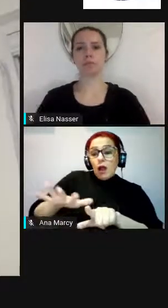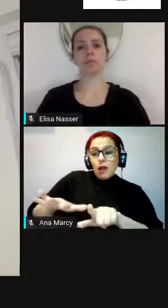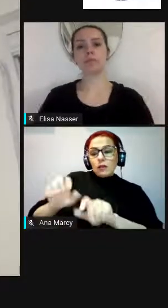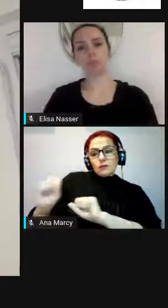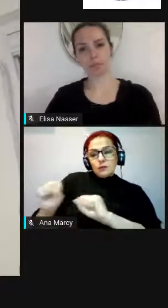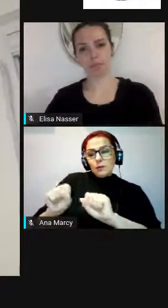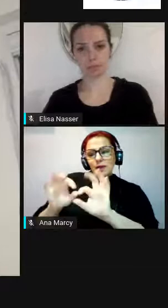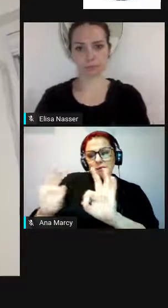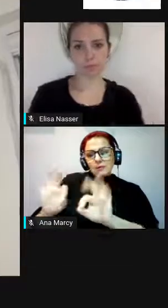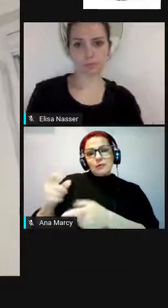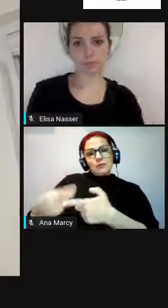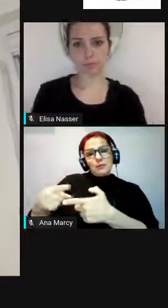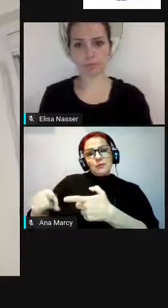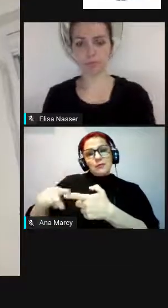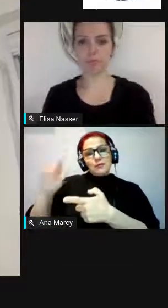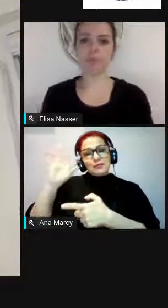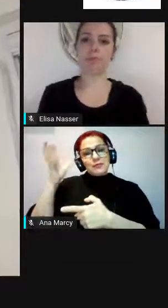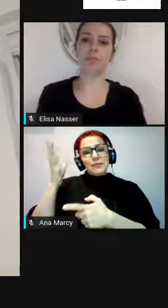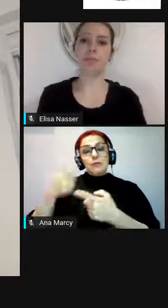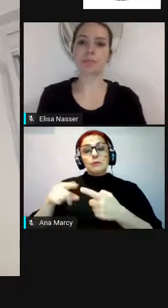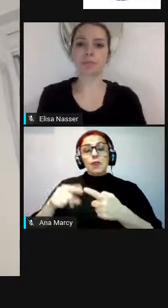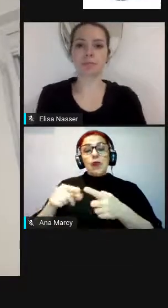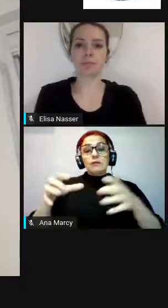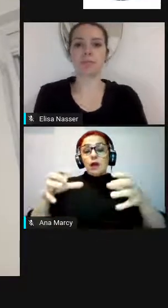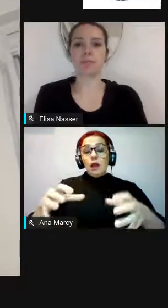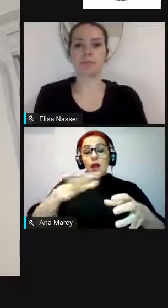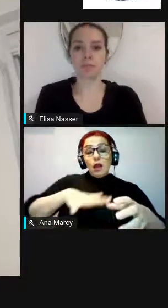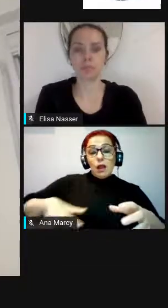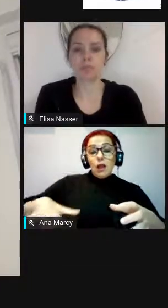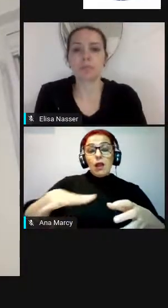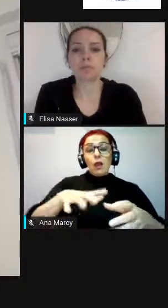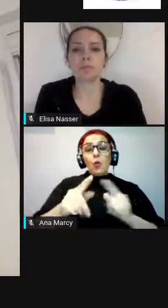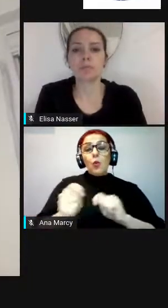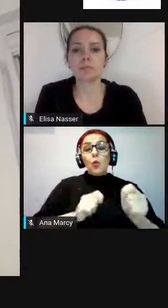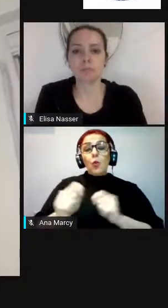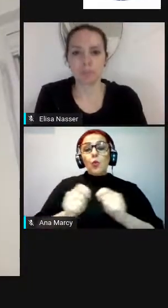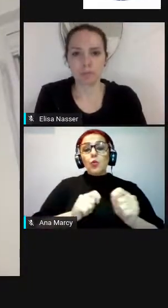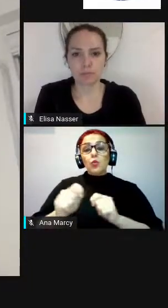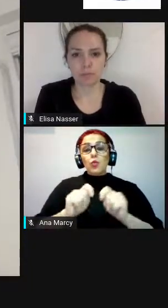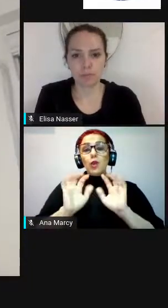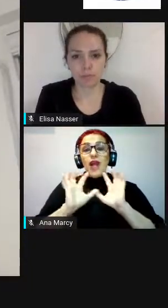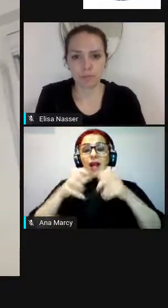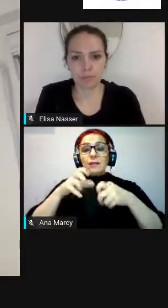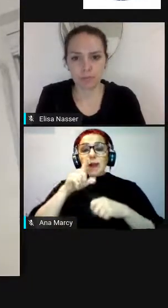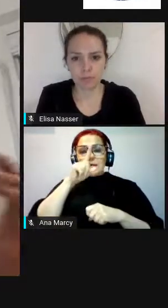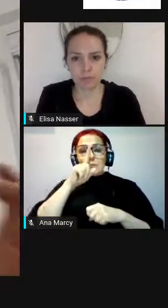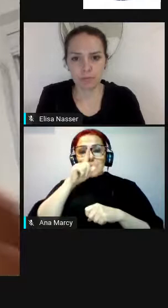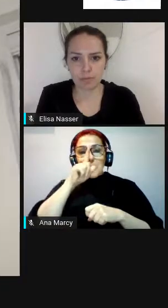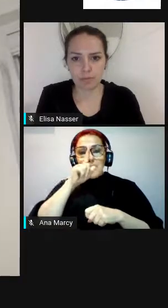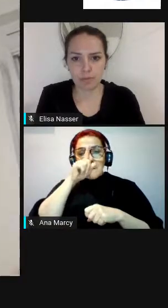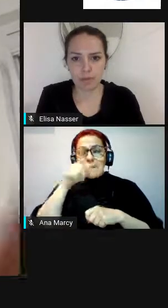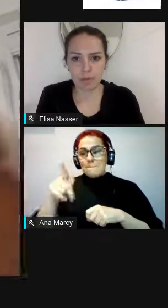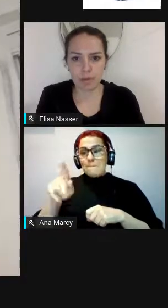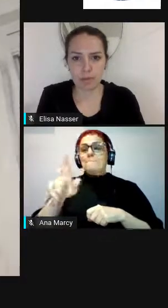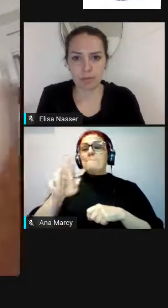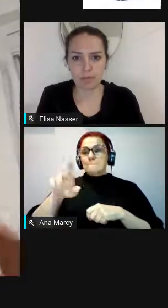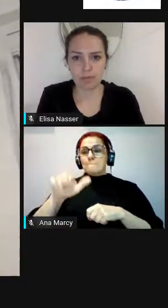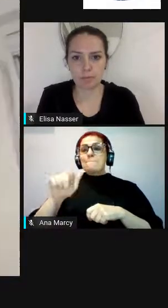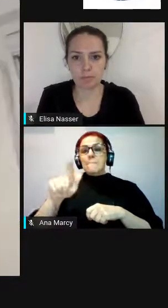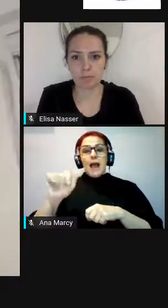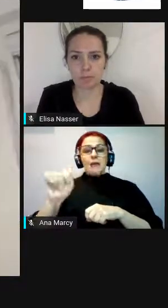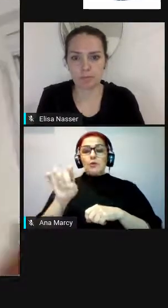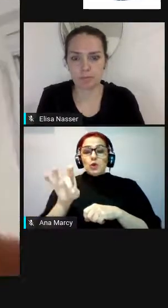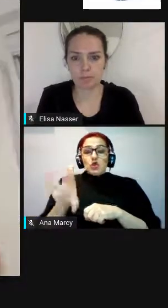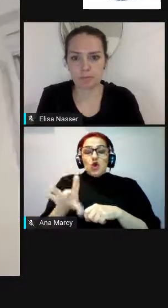problemas simples também mas mesmo no início de de controle de pragas tem aquela e eu não aquilo só com controle de pragas eu acabo atuando